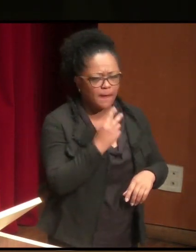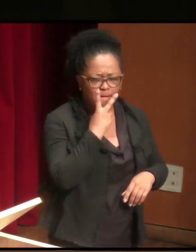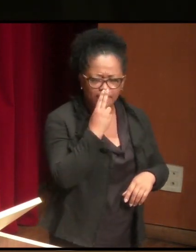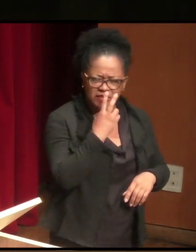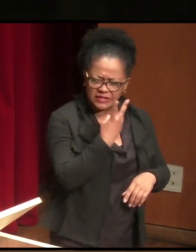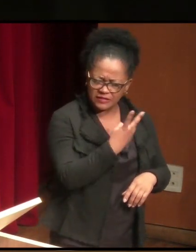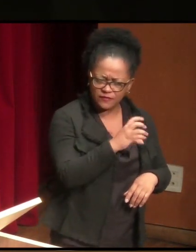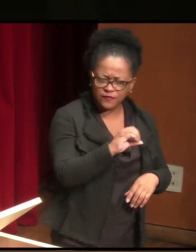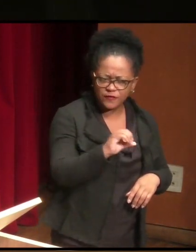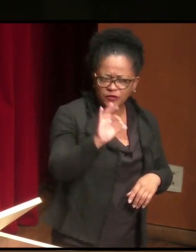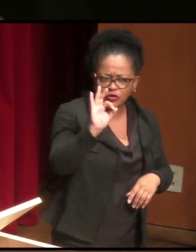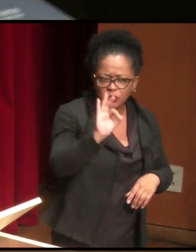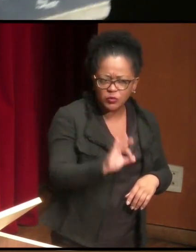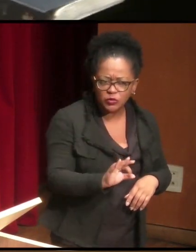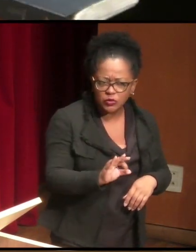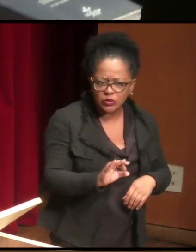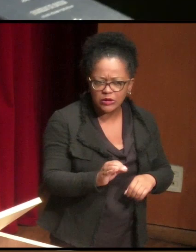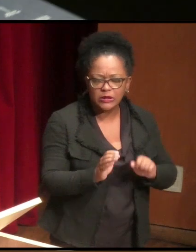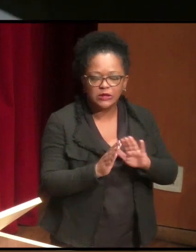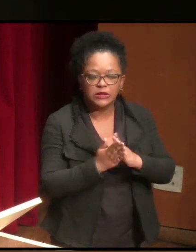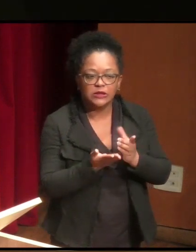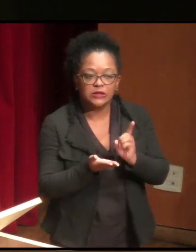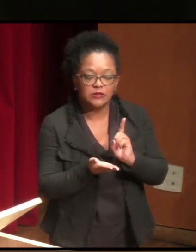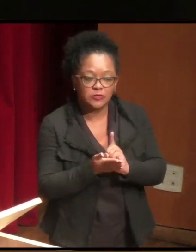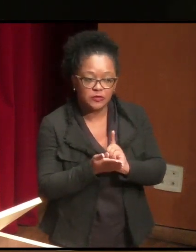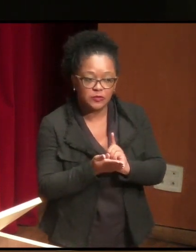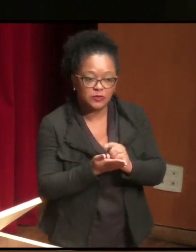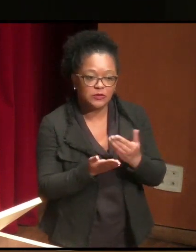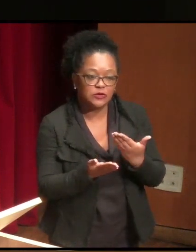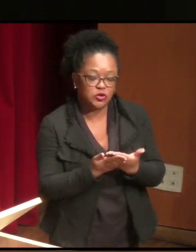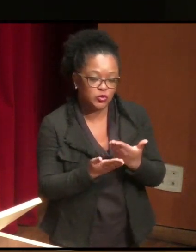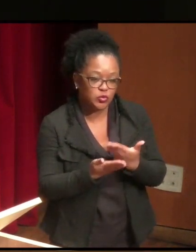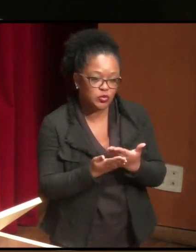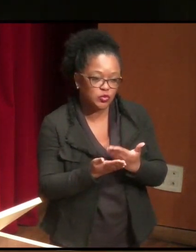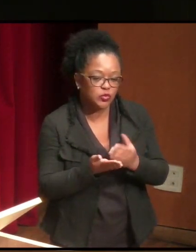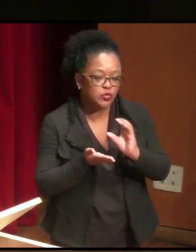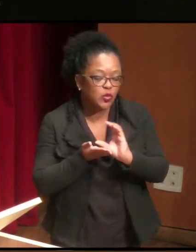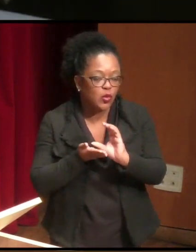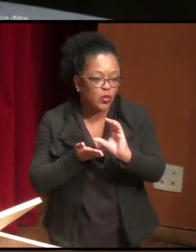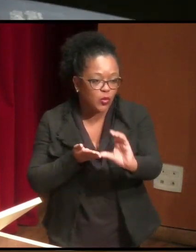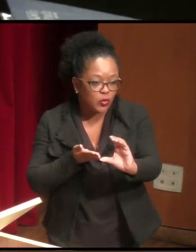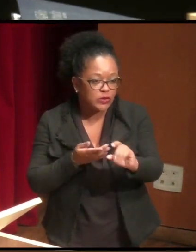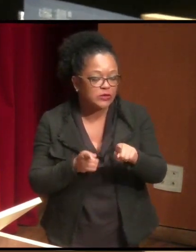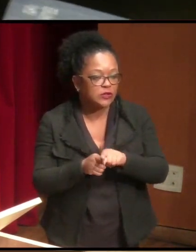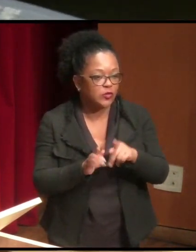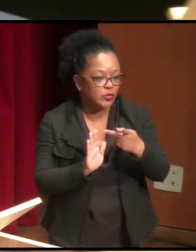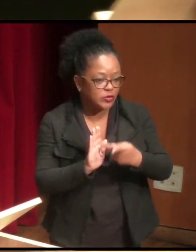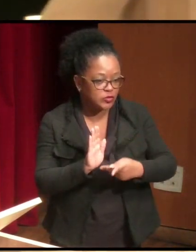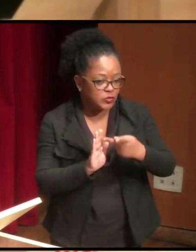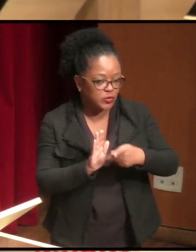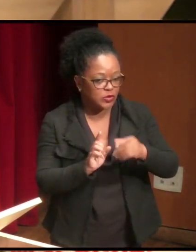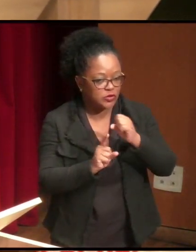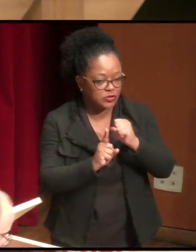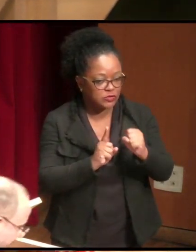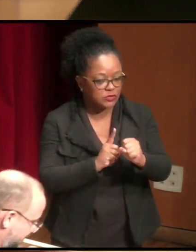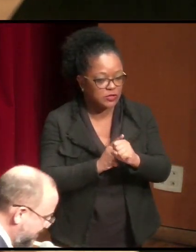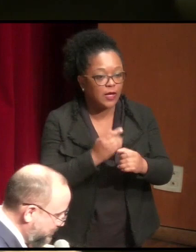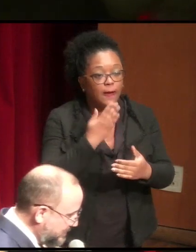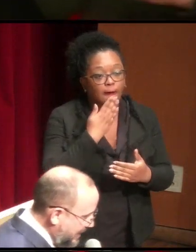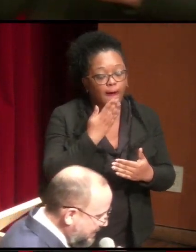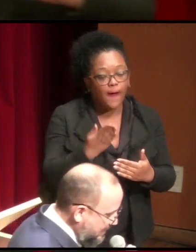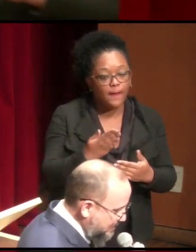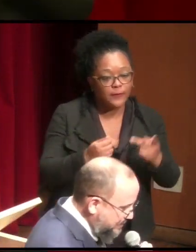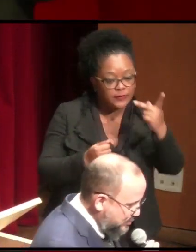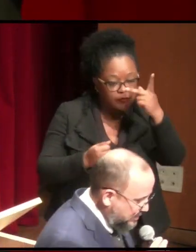20% das Bíblias de estudo financiam, por exemplo, os nossos projetos sociais. Eu vou fazer um desafio aqui, pedir ajuda ao pessoal que está aqui embaixo,